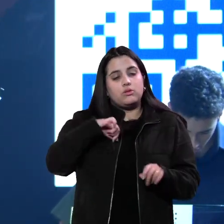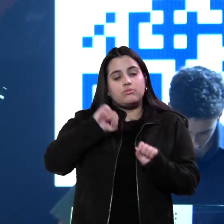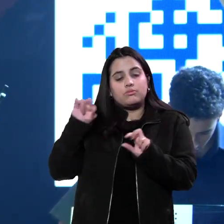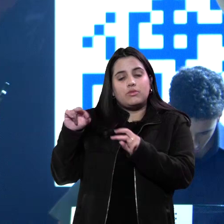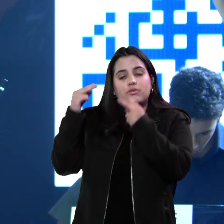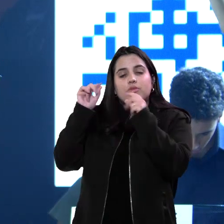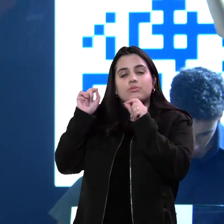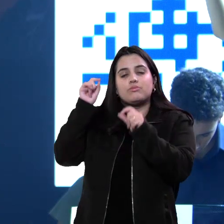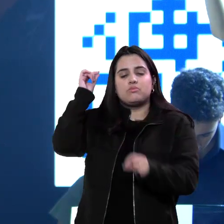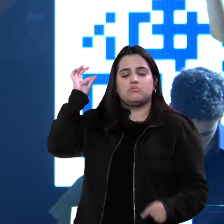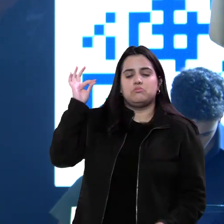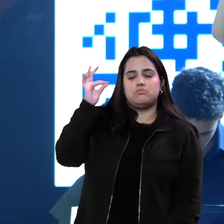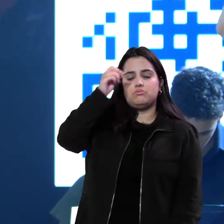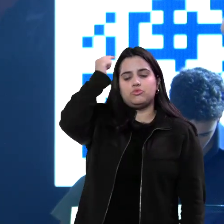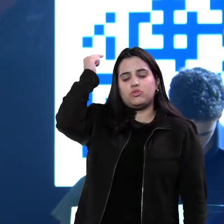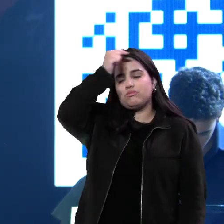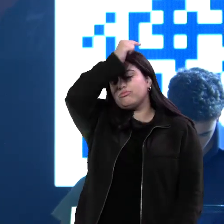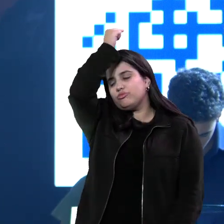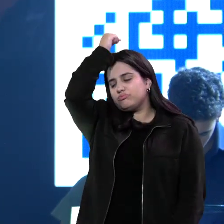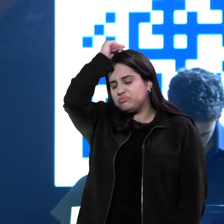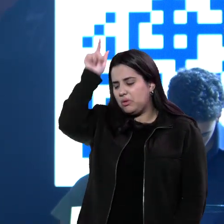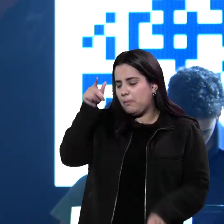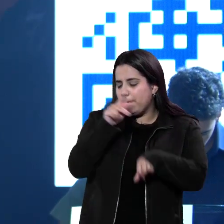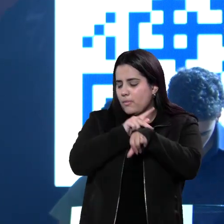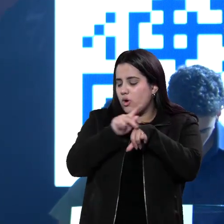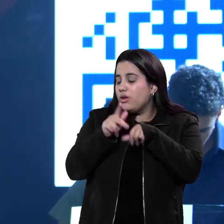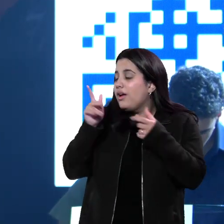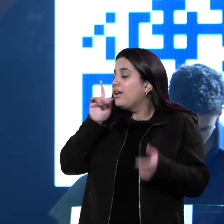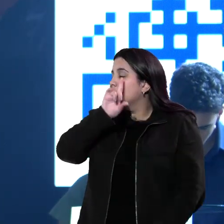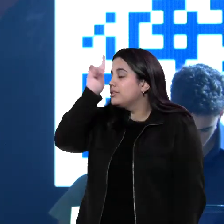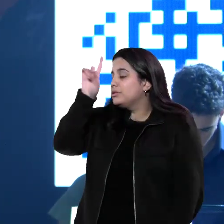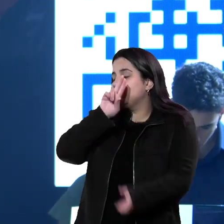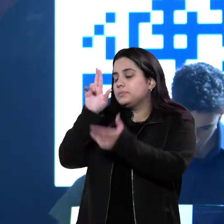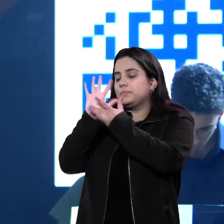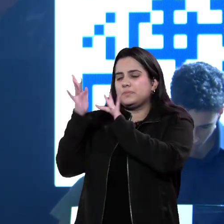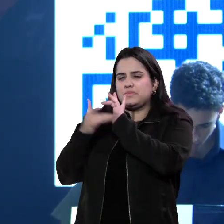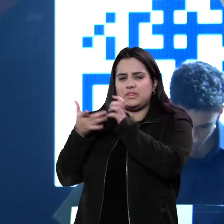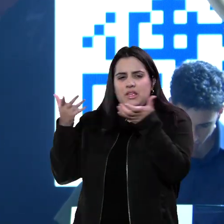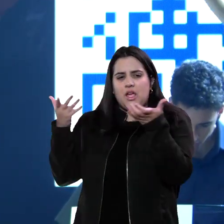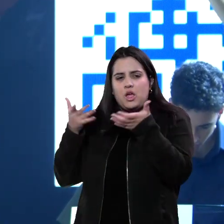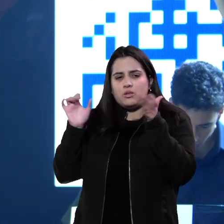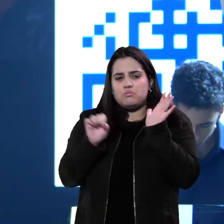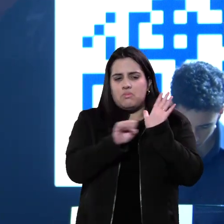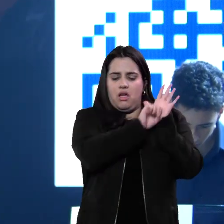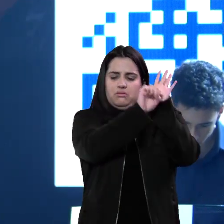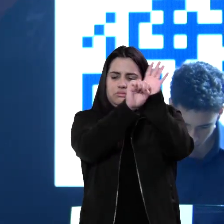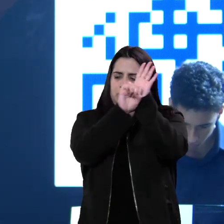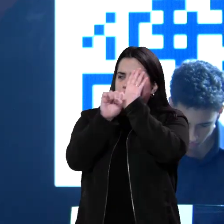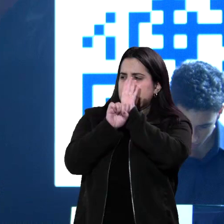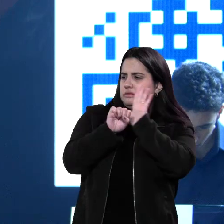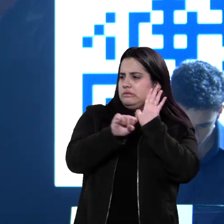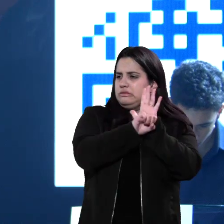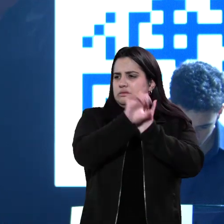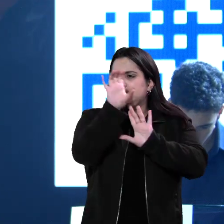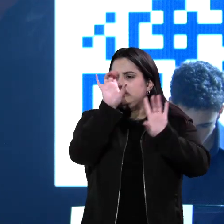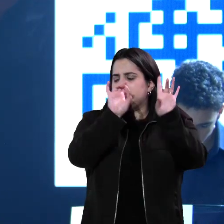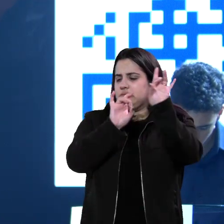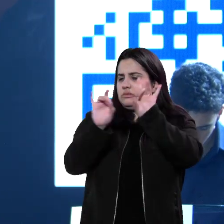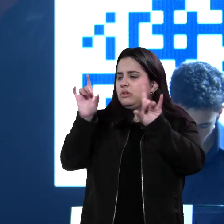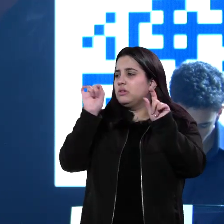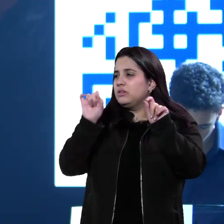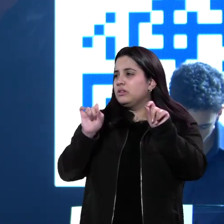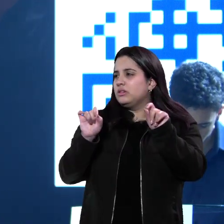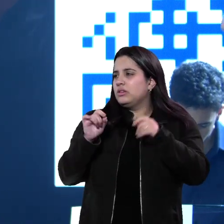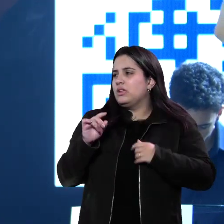como santos. Deus, em nome de Jesus, que todo rótulo que está sobre eles, seja